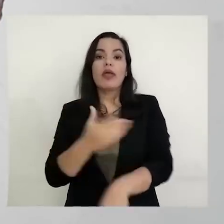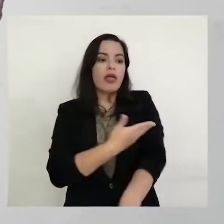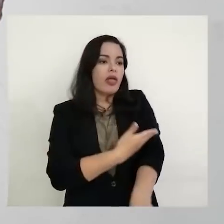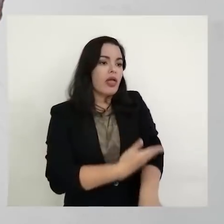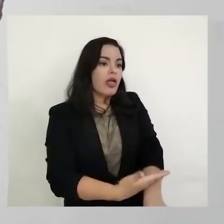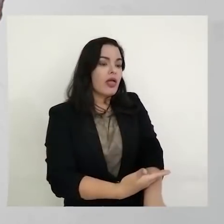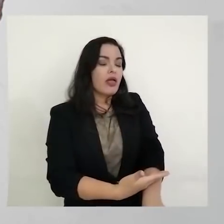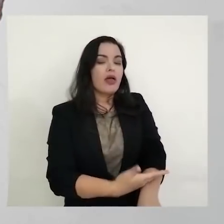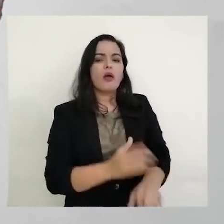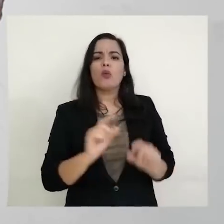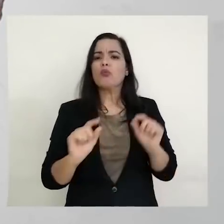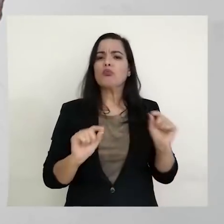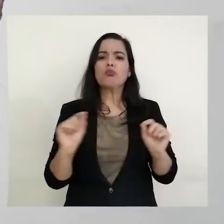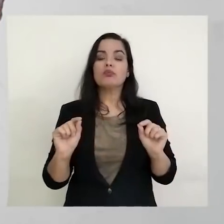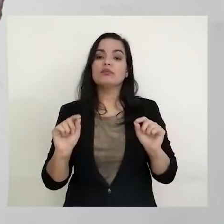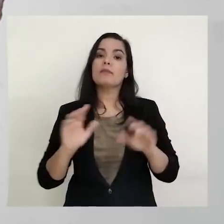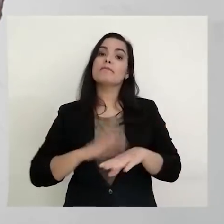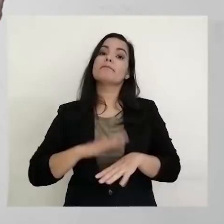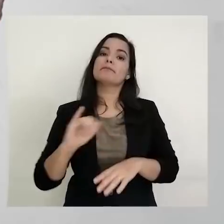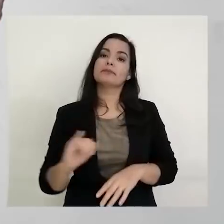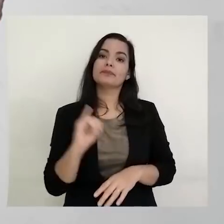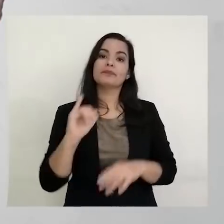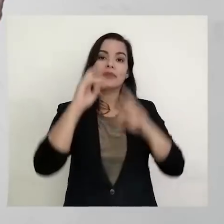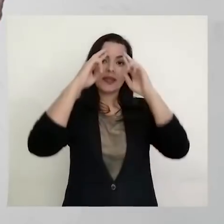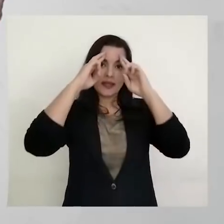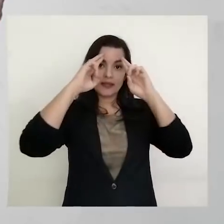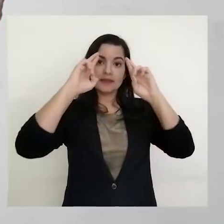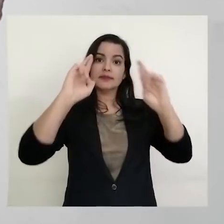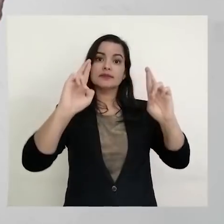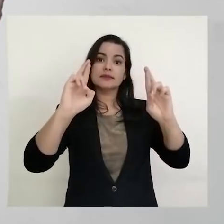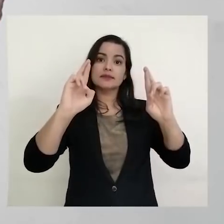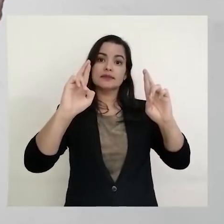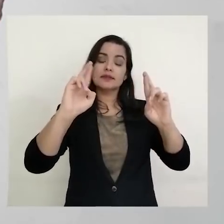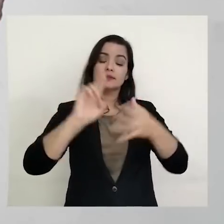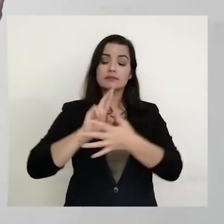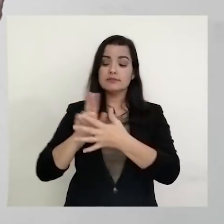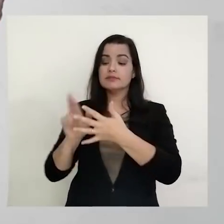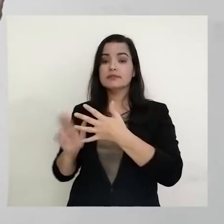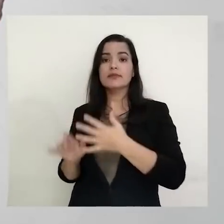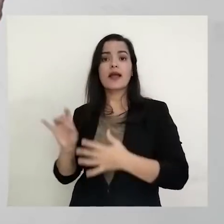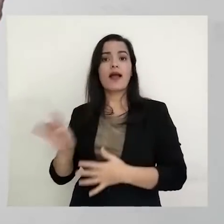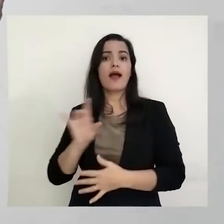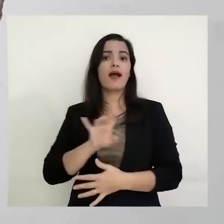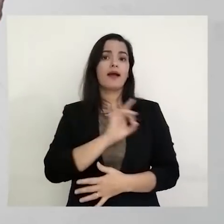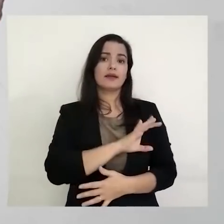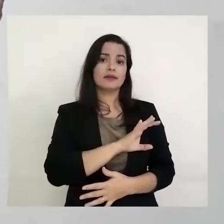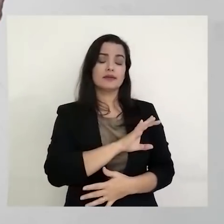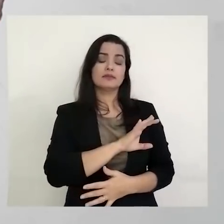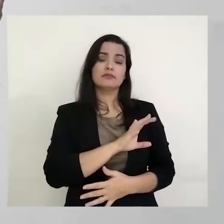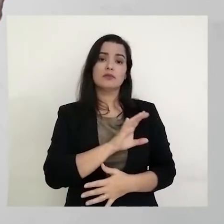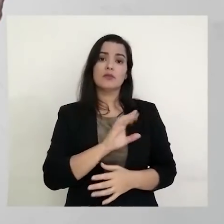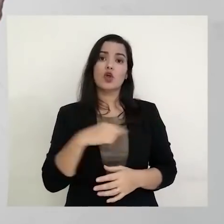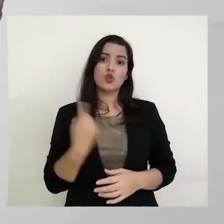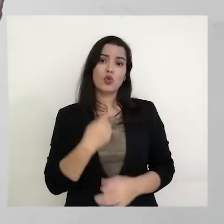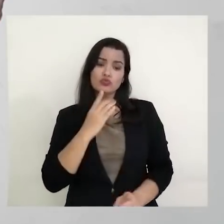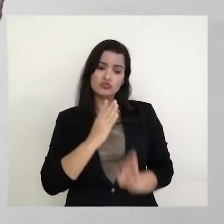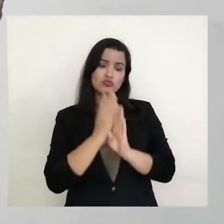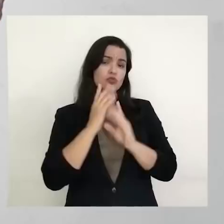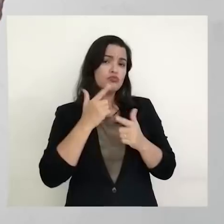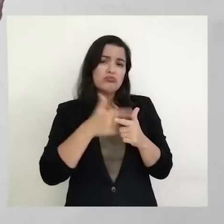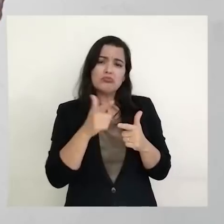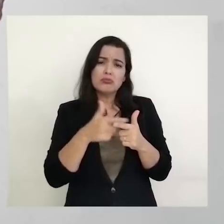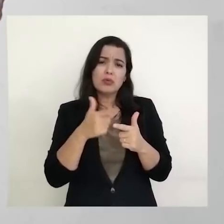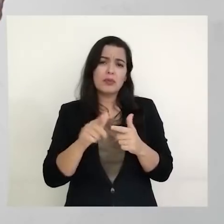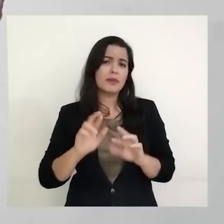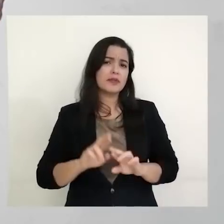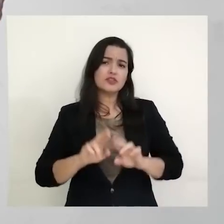é respeitarmos essas diferenças, porque nós já descobrimos que ser diferente tudo bem. O que